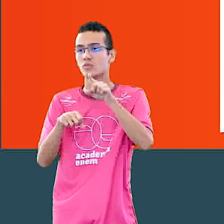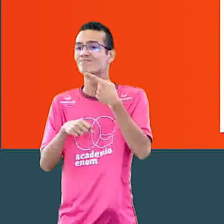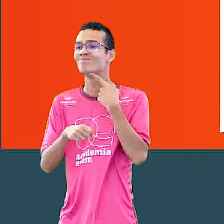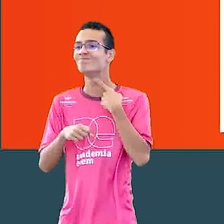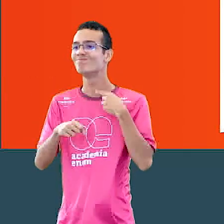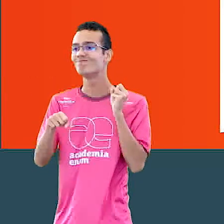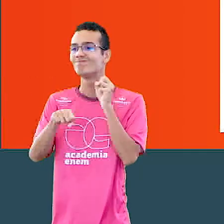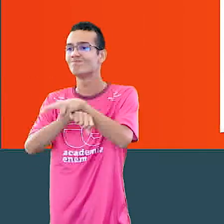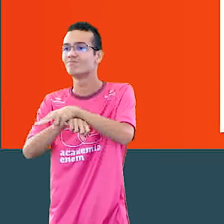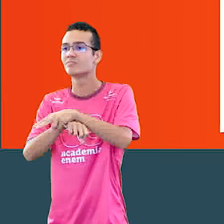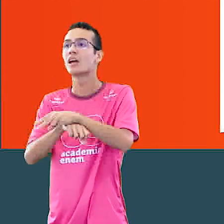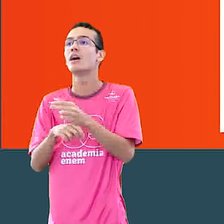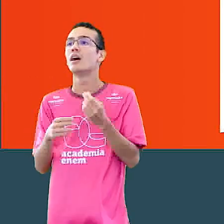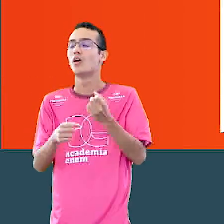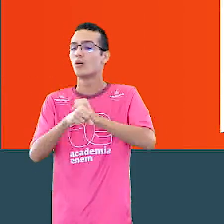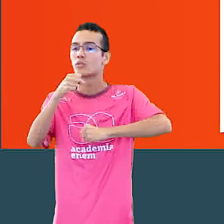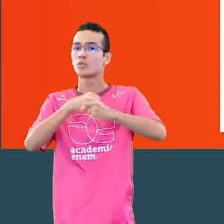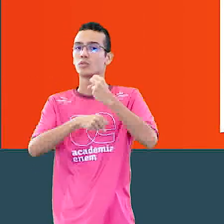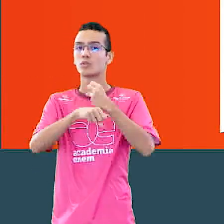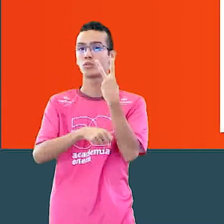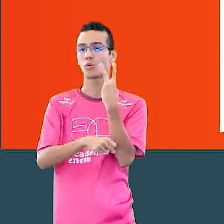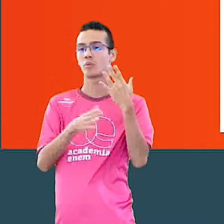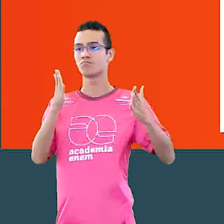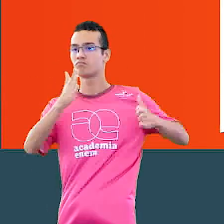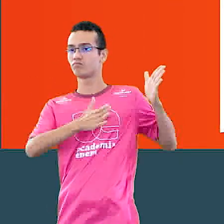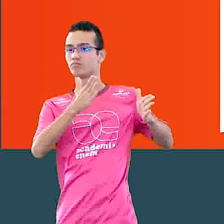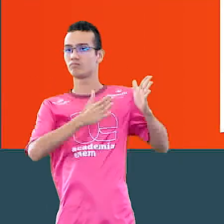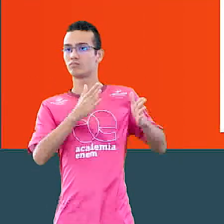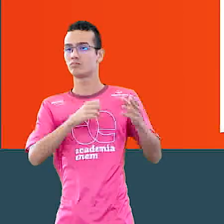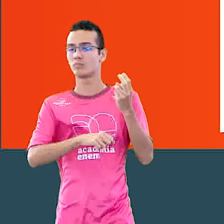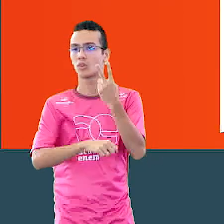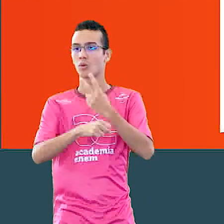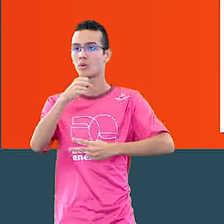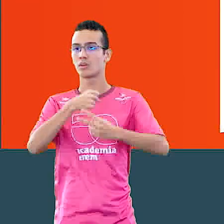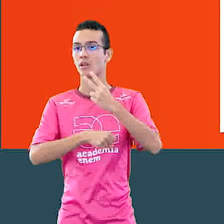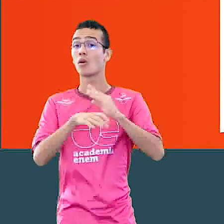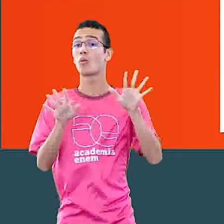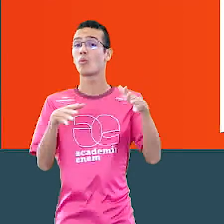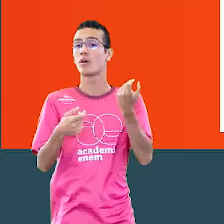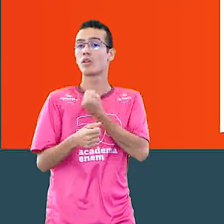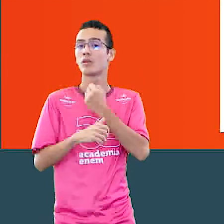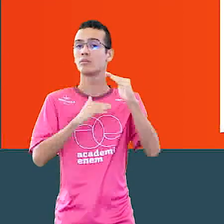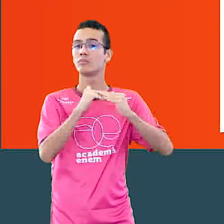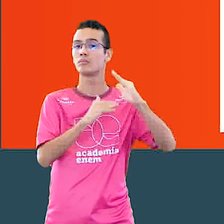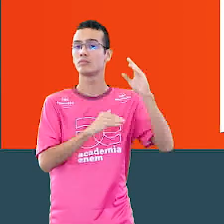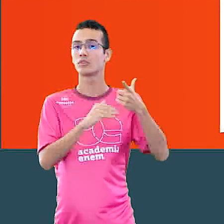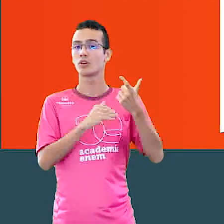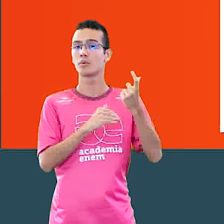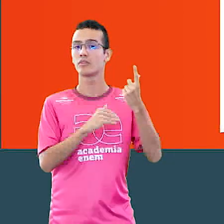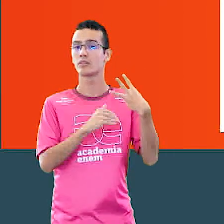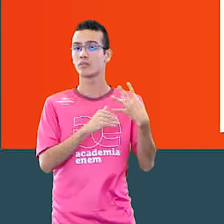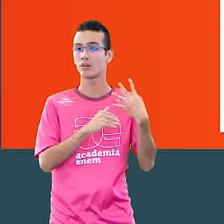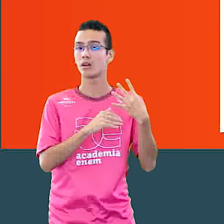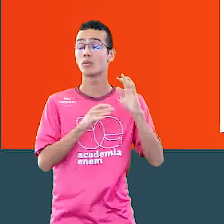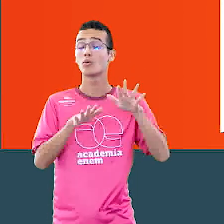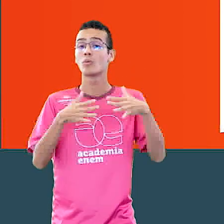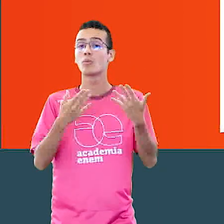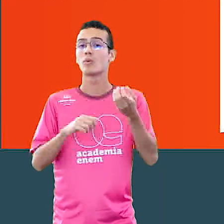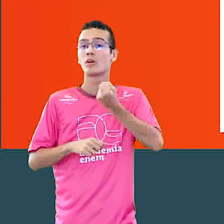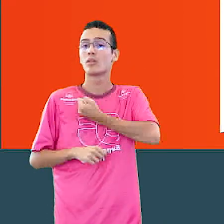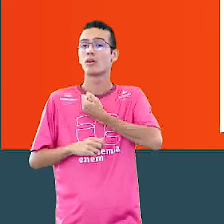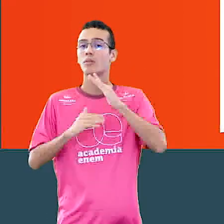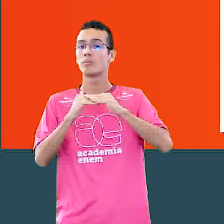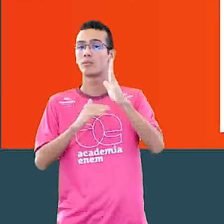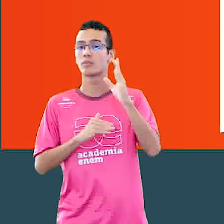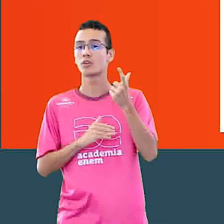2 últimos anos. Quanto foi a nota de corte de 2024? Quanto foi a nota de corte de